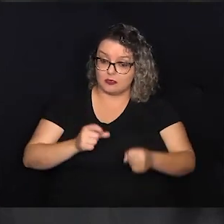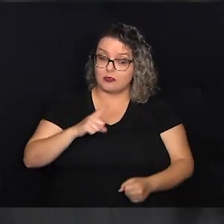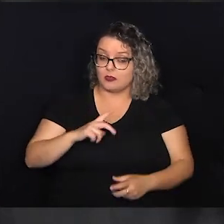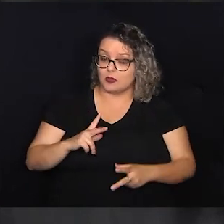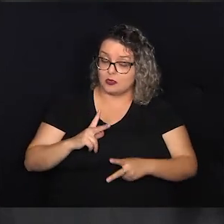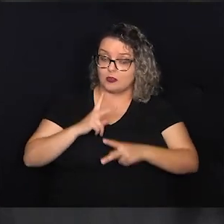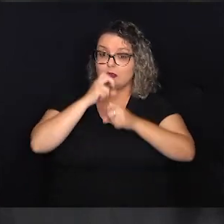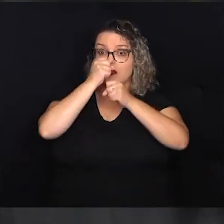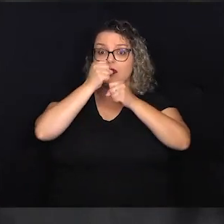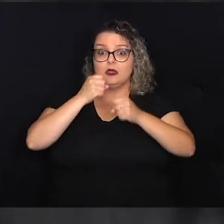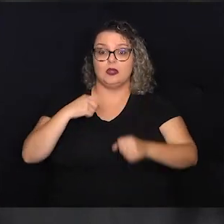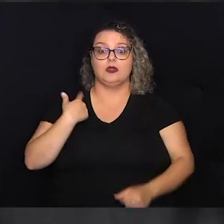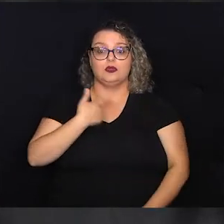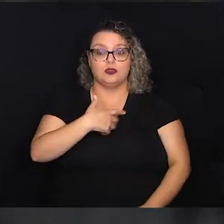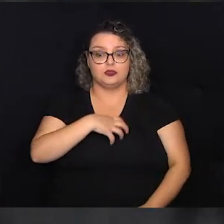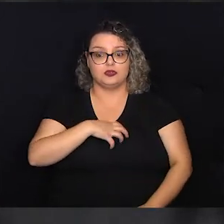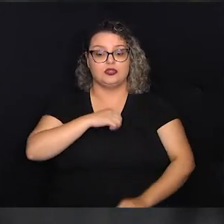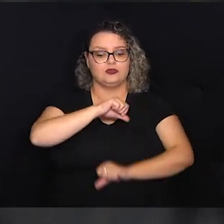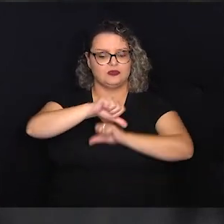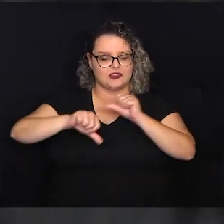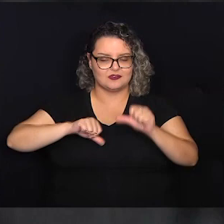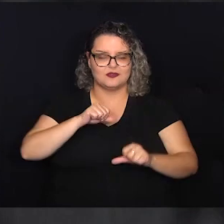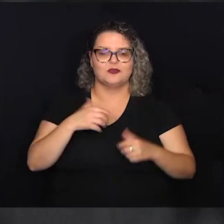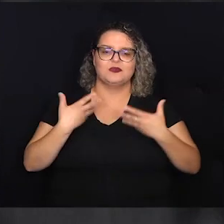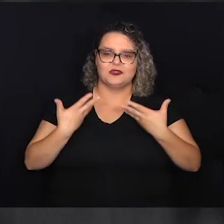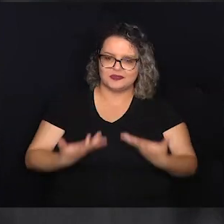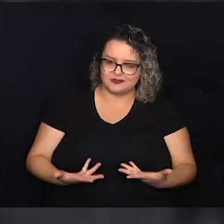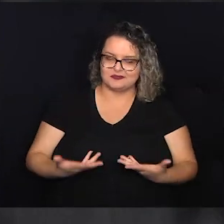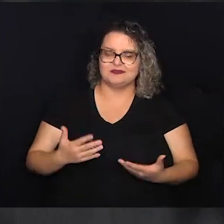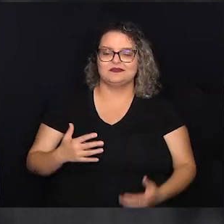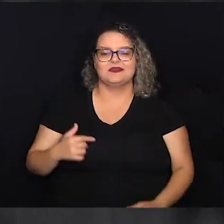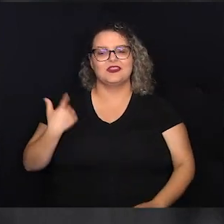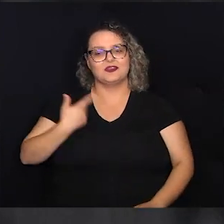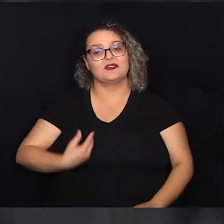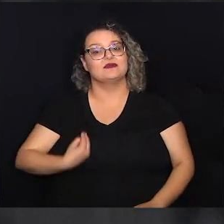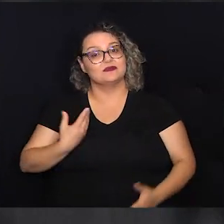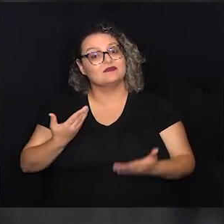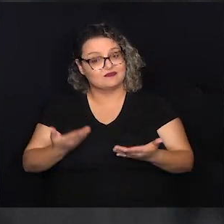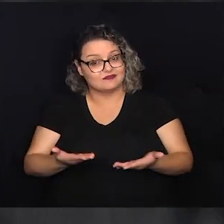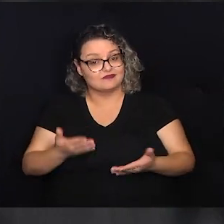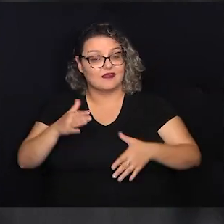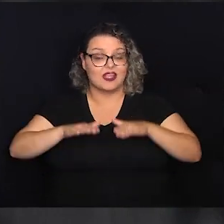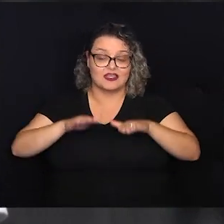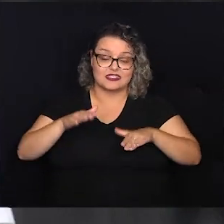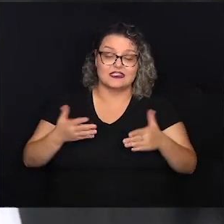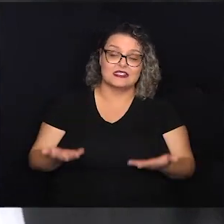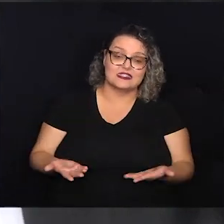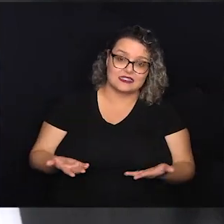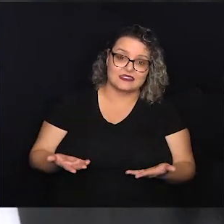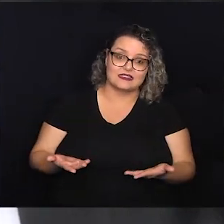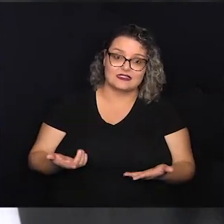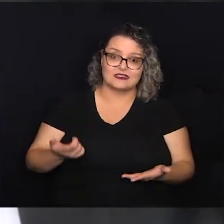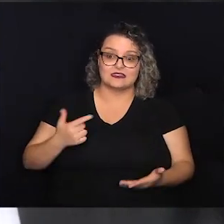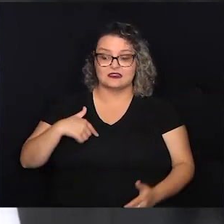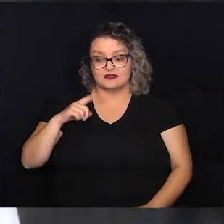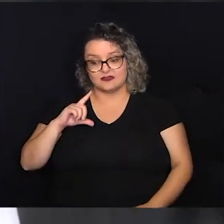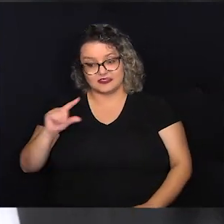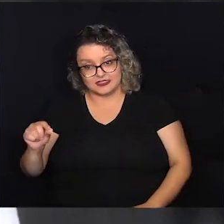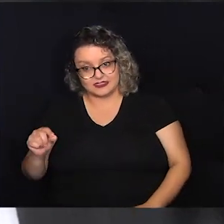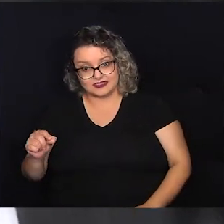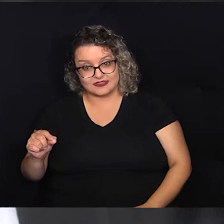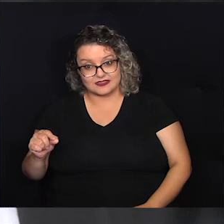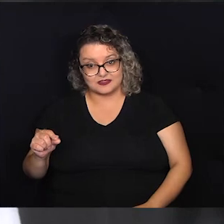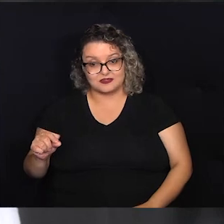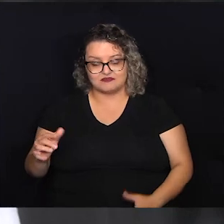nossa maneira de ser pode transformar e muito. E nós estamos aqui para isso, né? Provavelmente eu vou sair